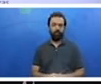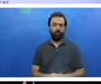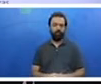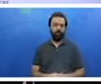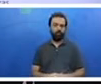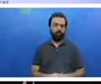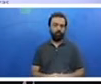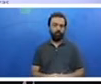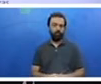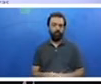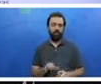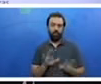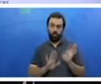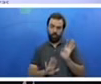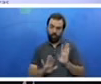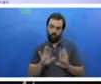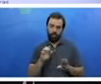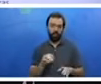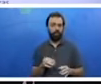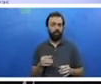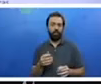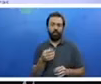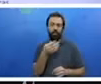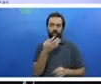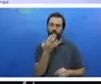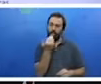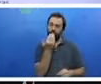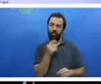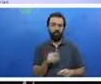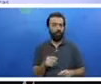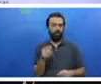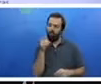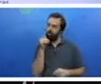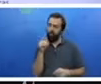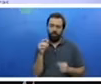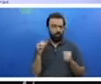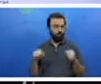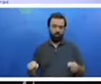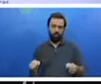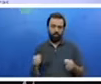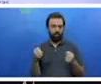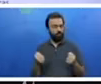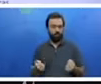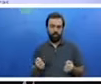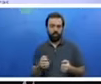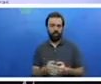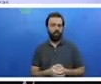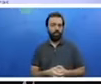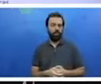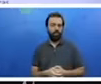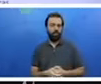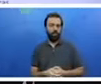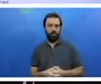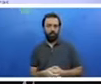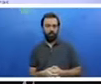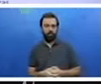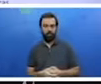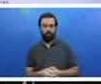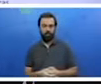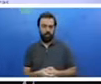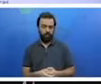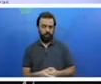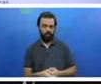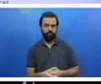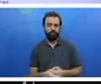outro alimento. Como nós já comentamos em aulas anteriores, nós não podemos verificar uma